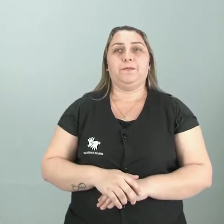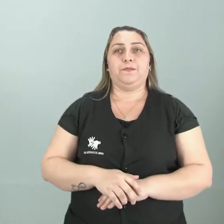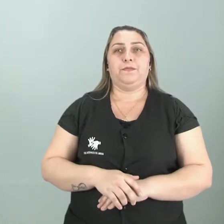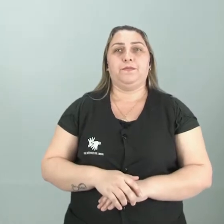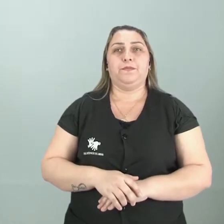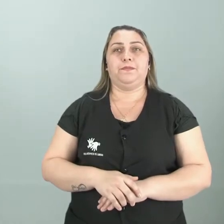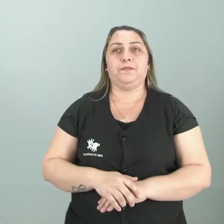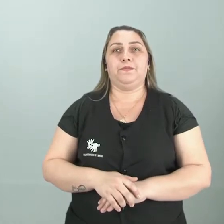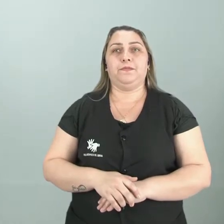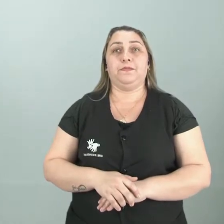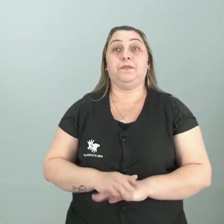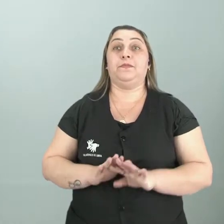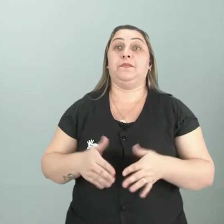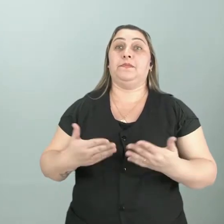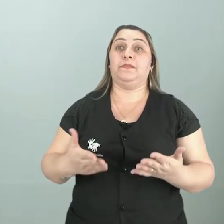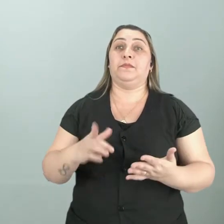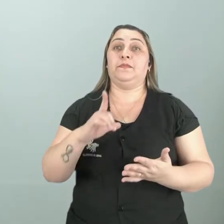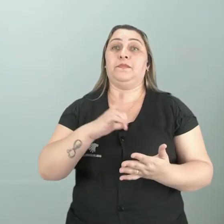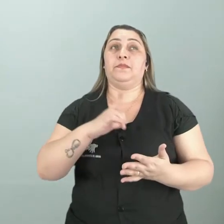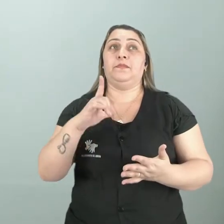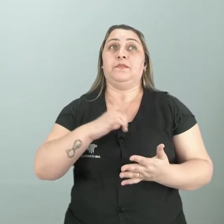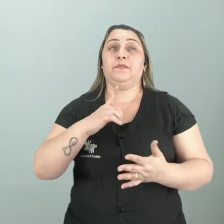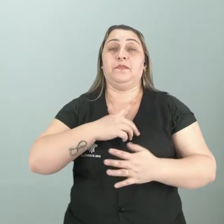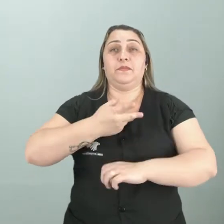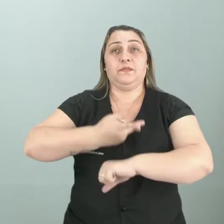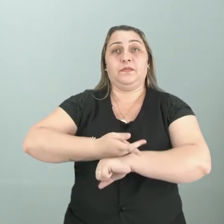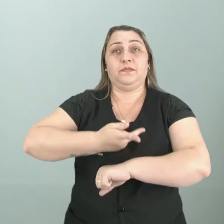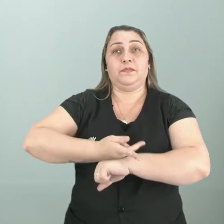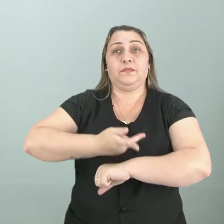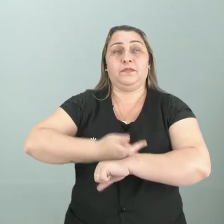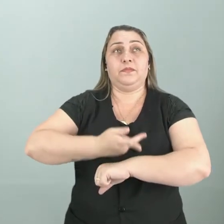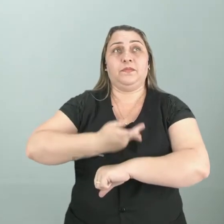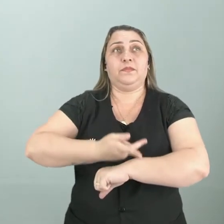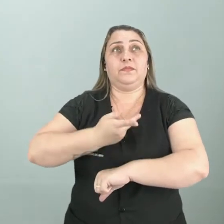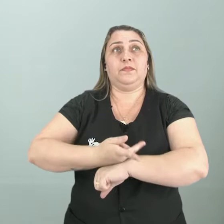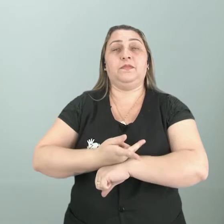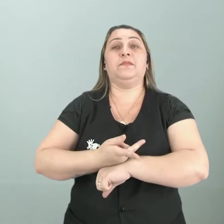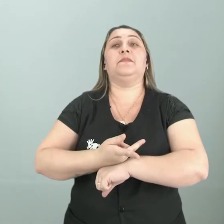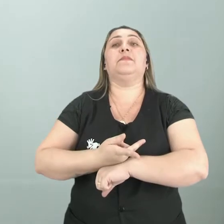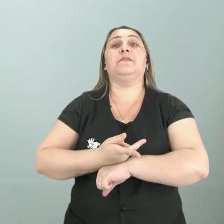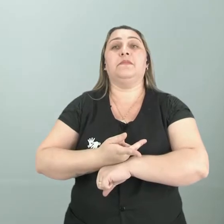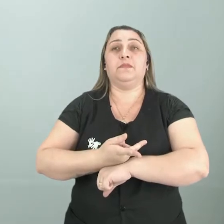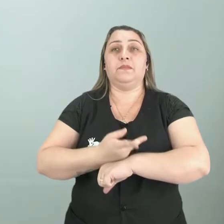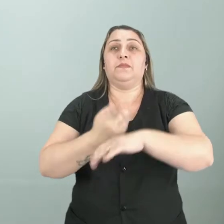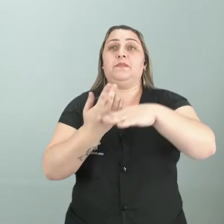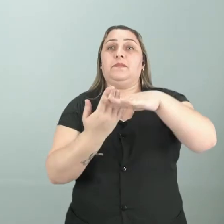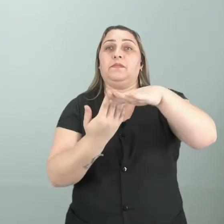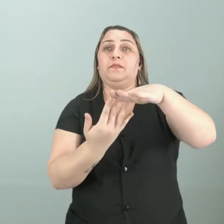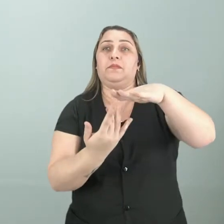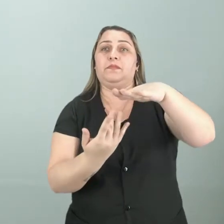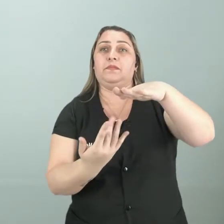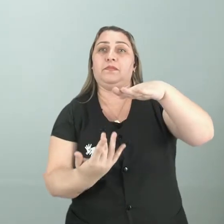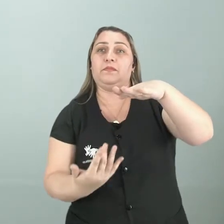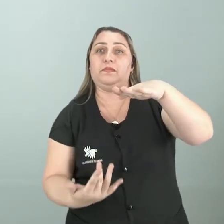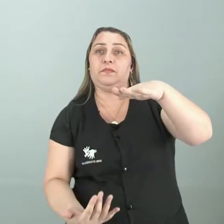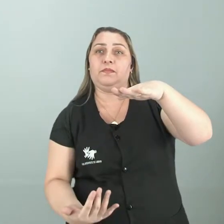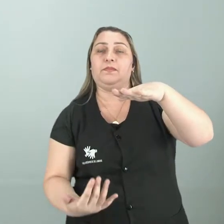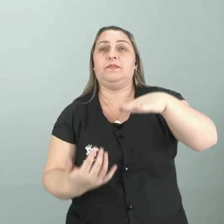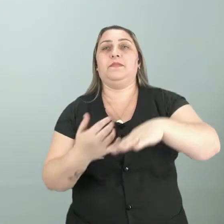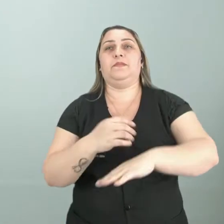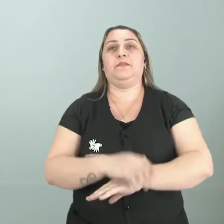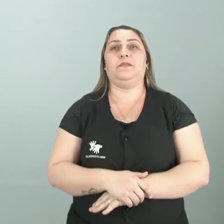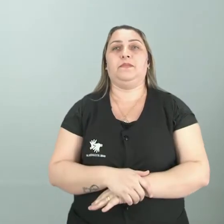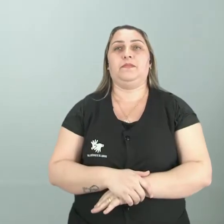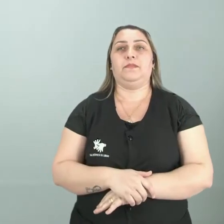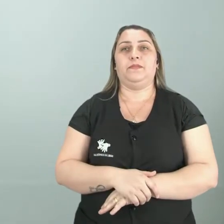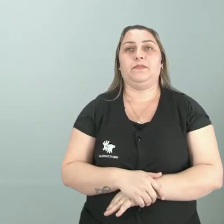paisagem? Ah, nós temos as pedras. As pedras da cachoeira. Muito bem. Vou colocar bem